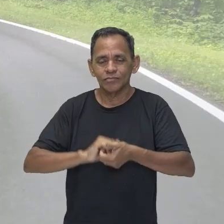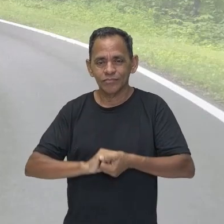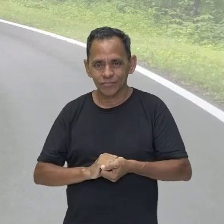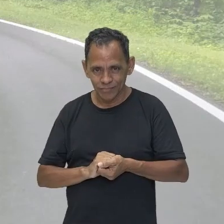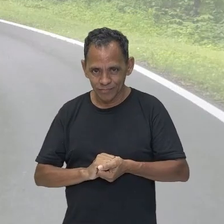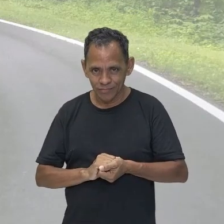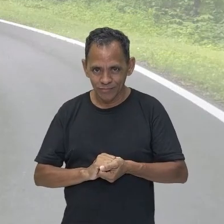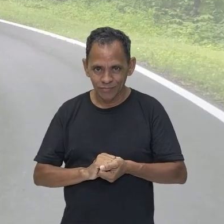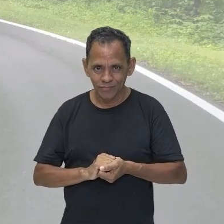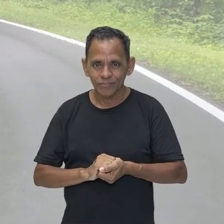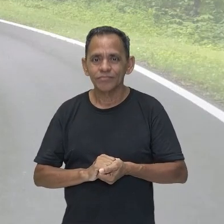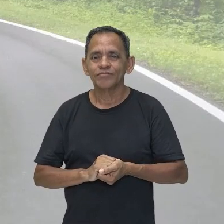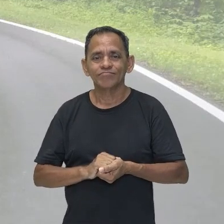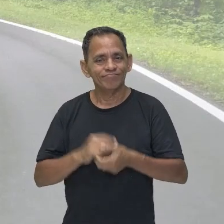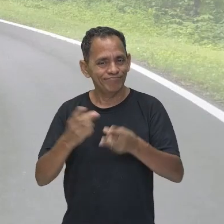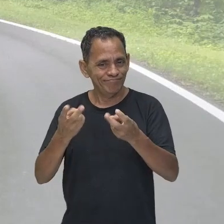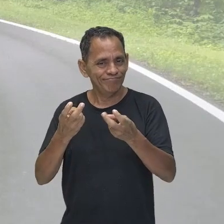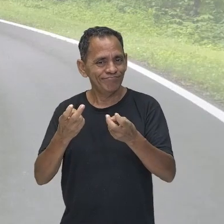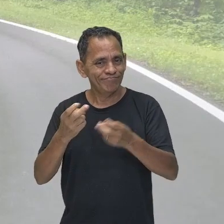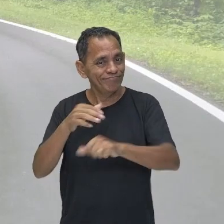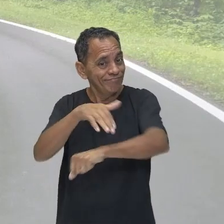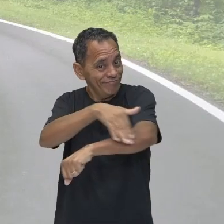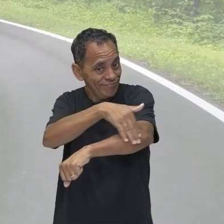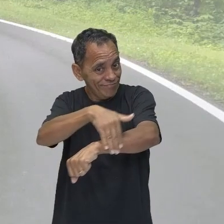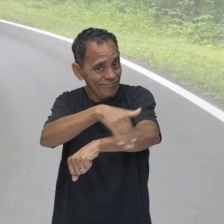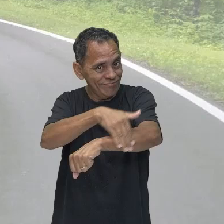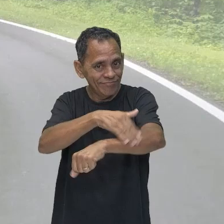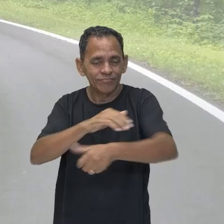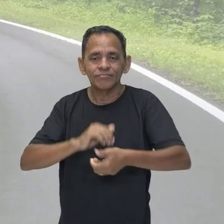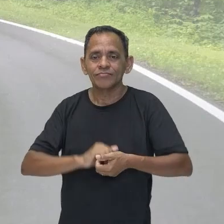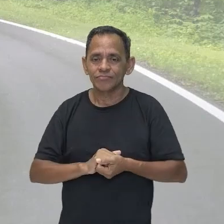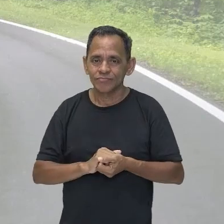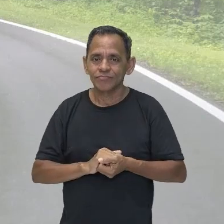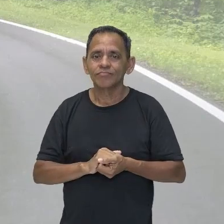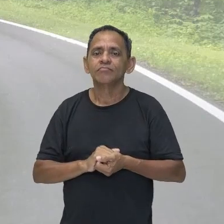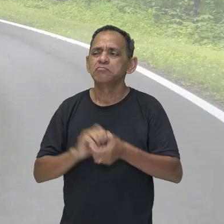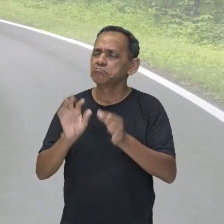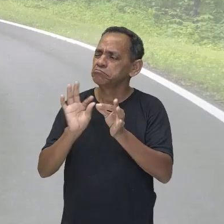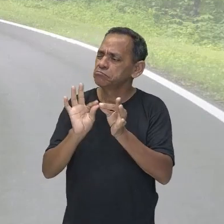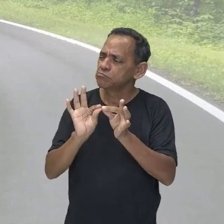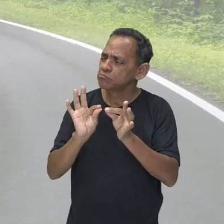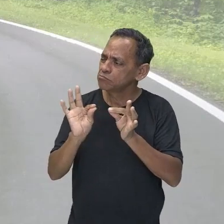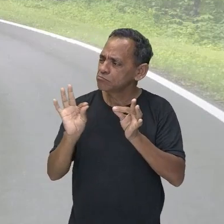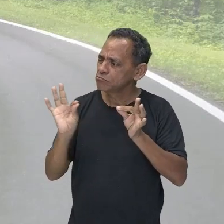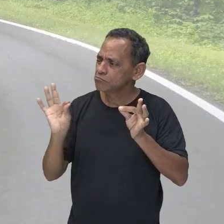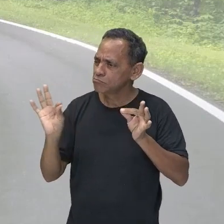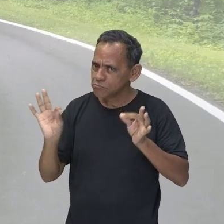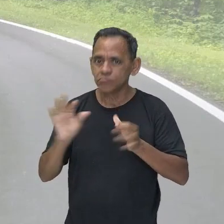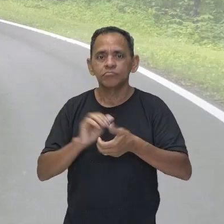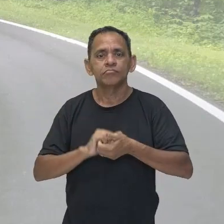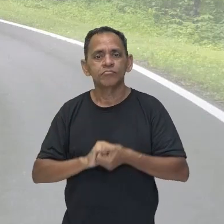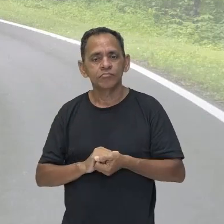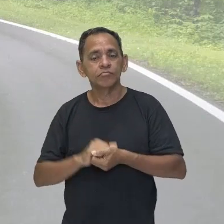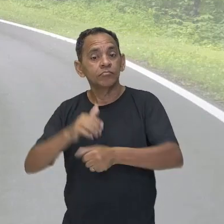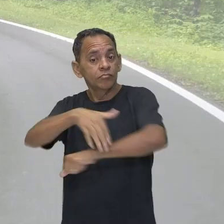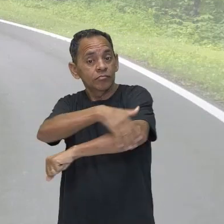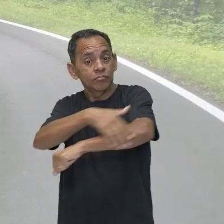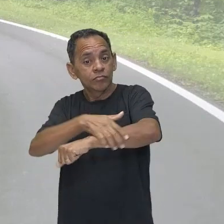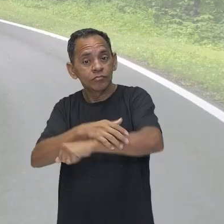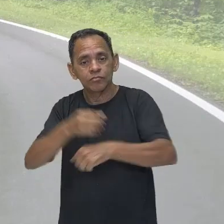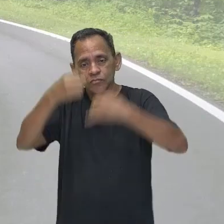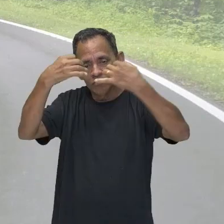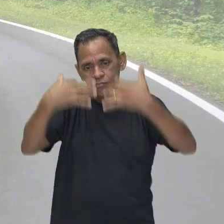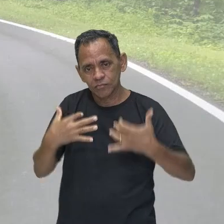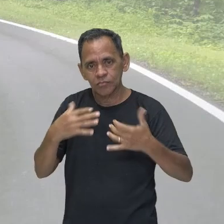percebendo que é uma longa estrada, né? E nessa longa estrada da física, nós viemos falar aqui do